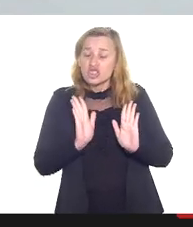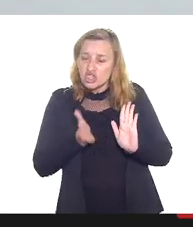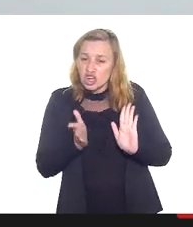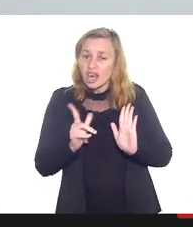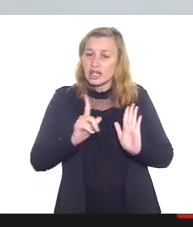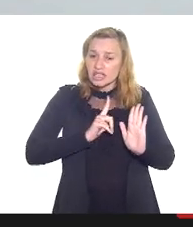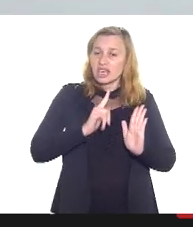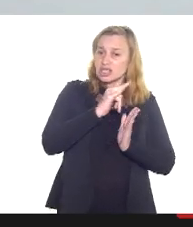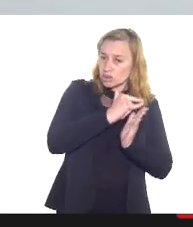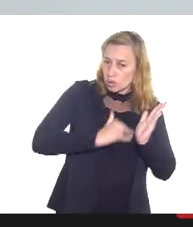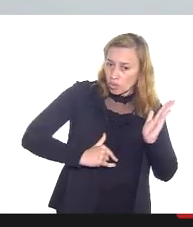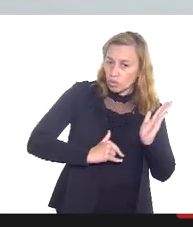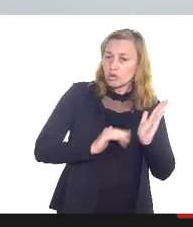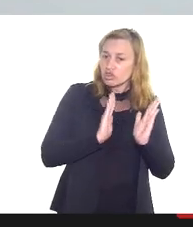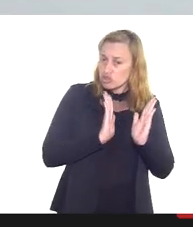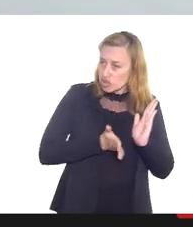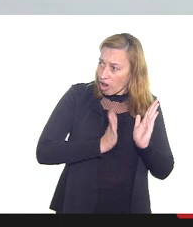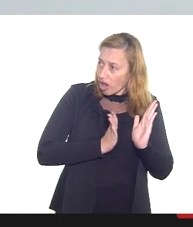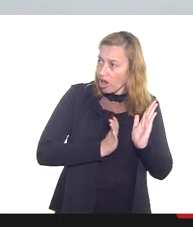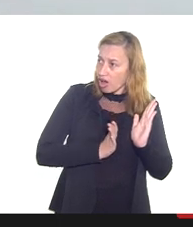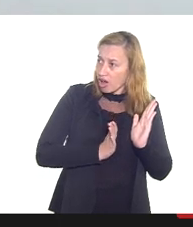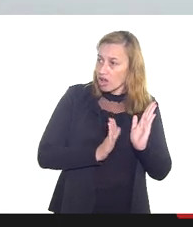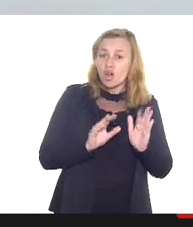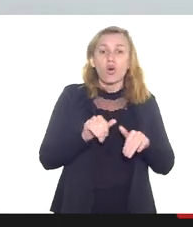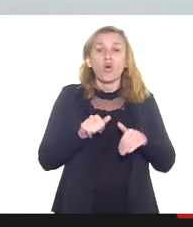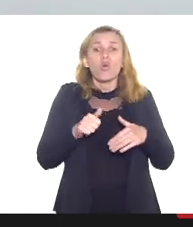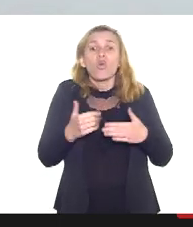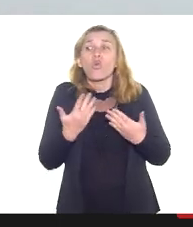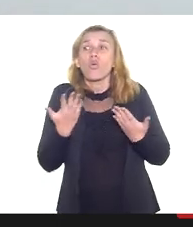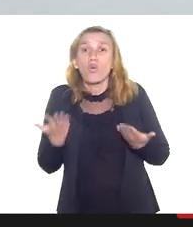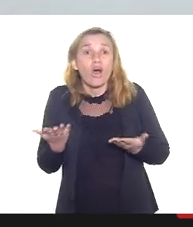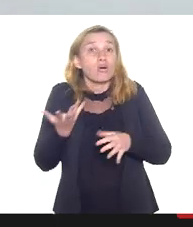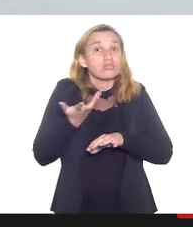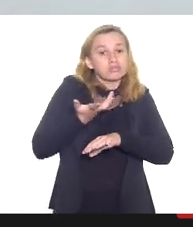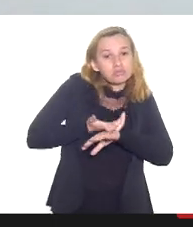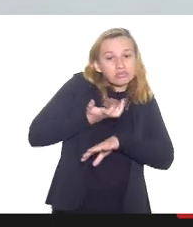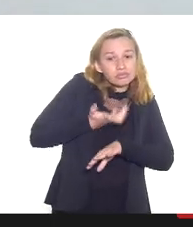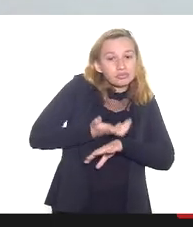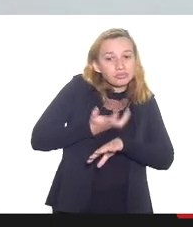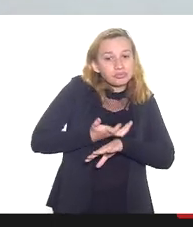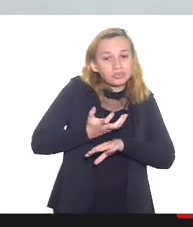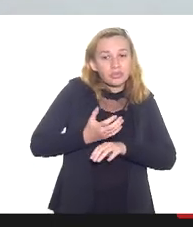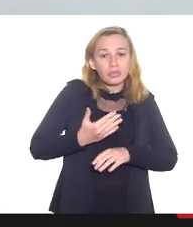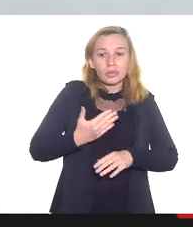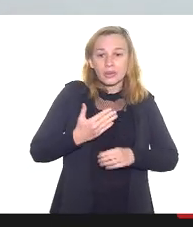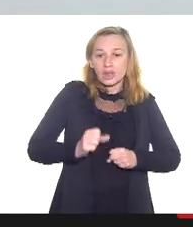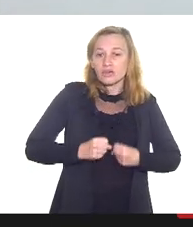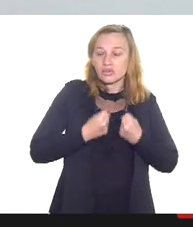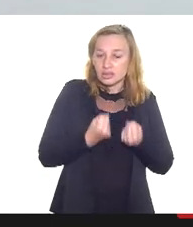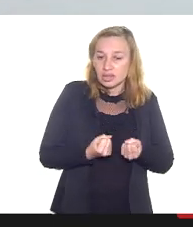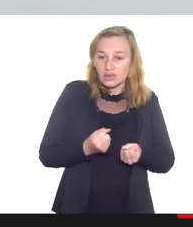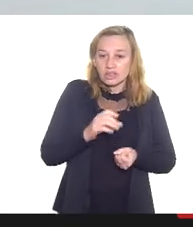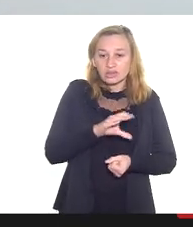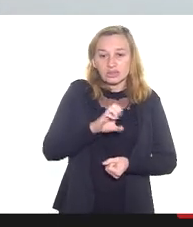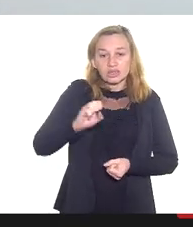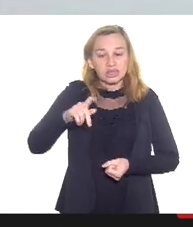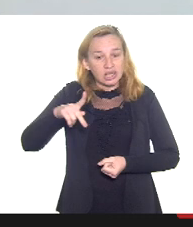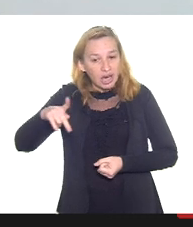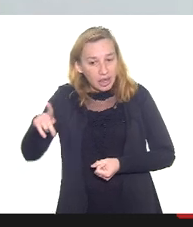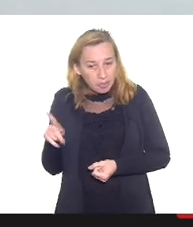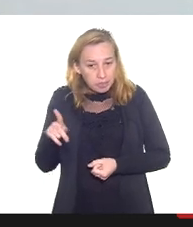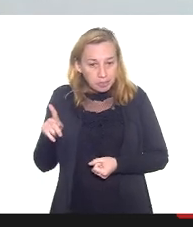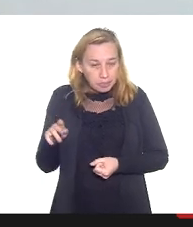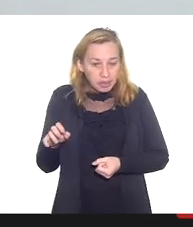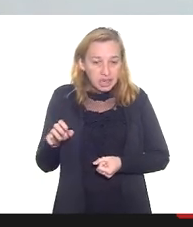têm esse documento, mais ou menos, com quais disciplinas, né? E reforçar a fala do CEP, nós corroboramos